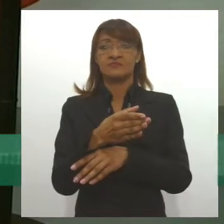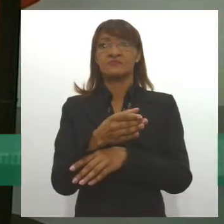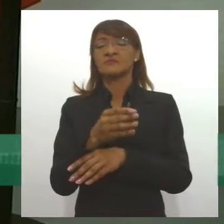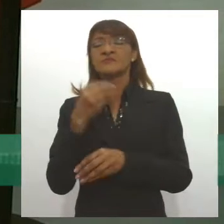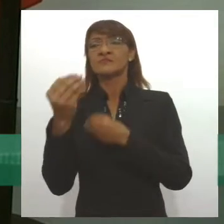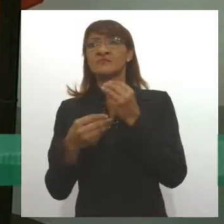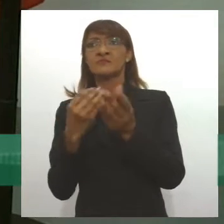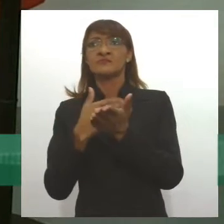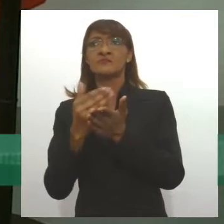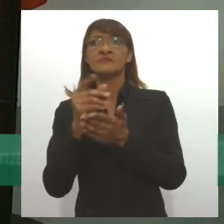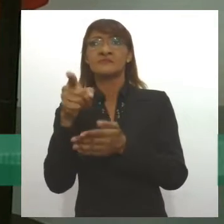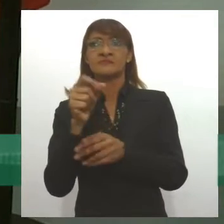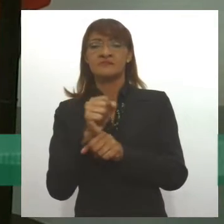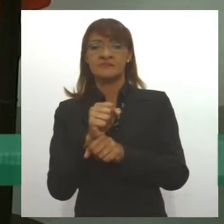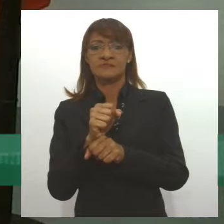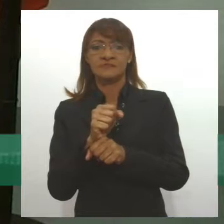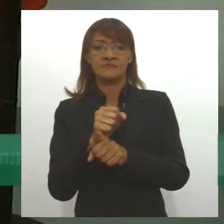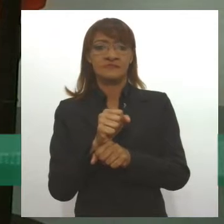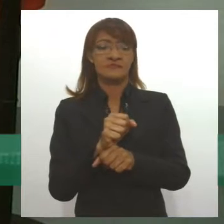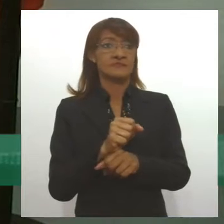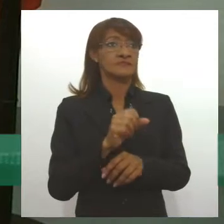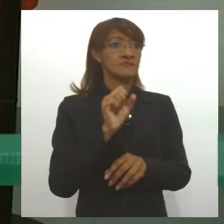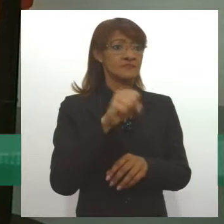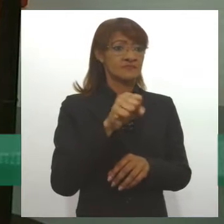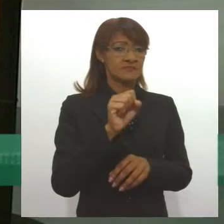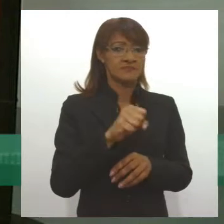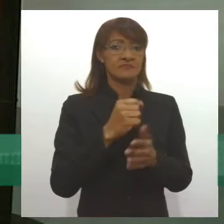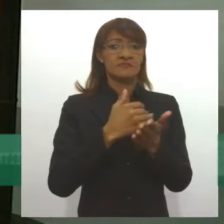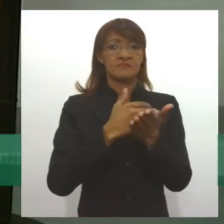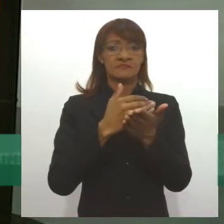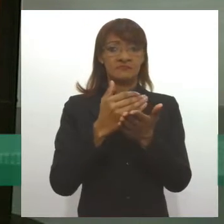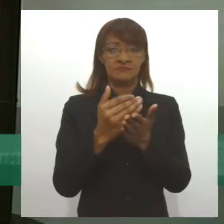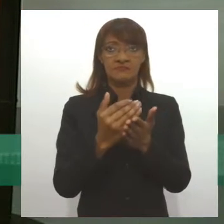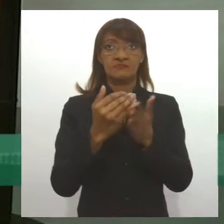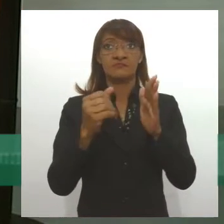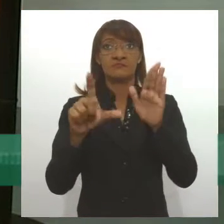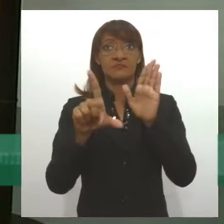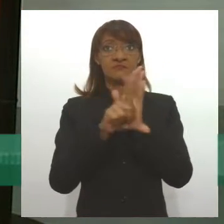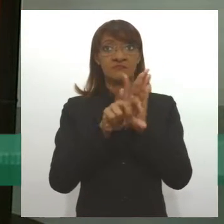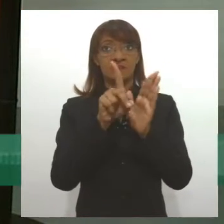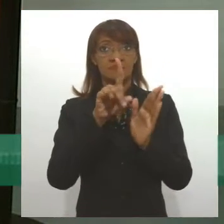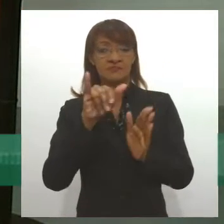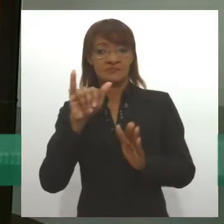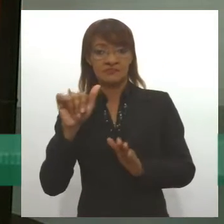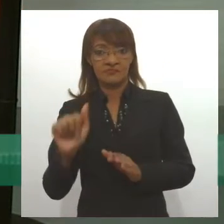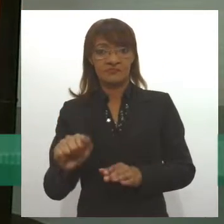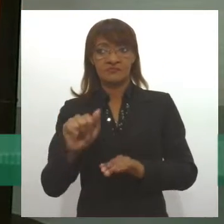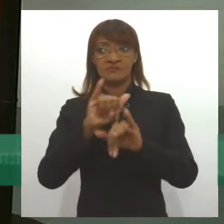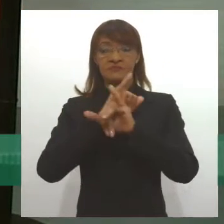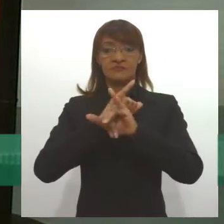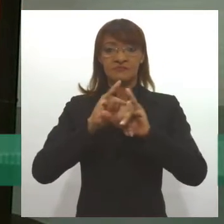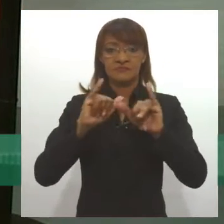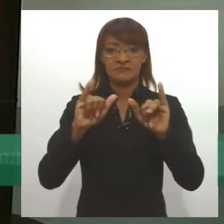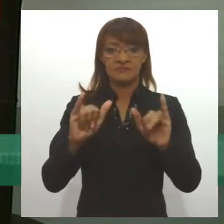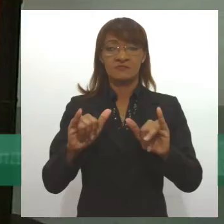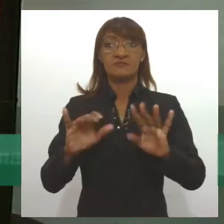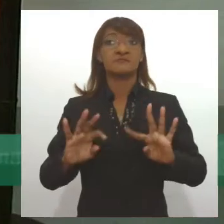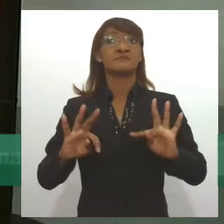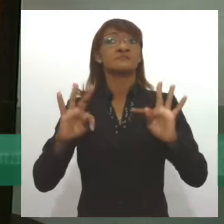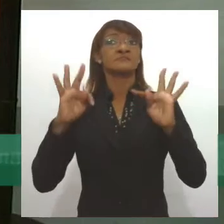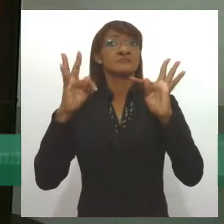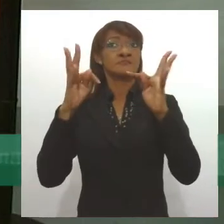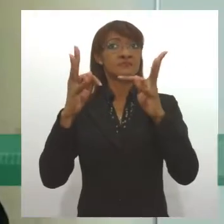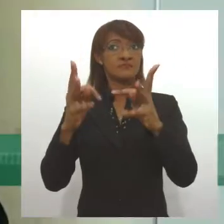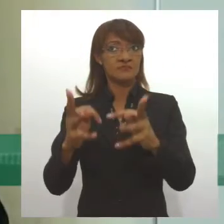ponto? Vale a partir da publicação da lei, vale a partir da publicação da lei, vale para todos, não